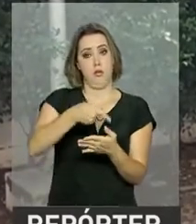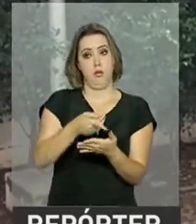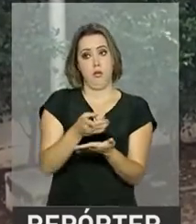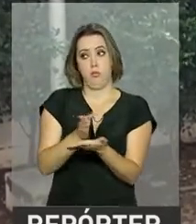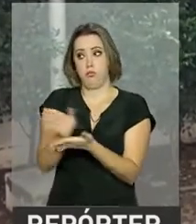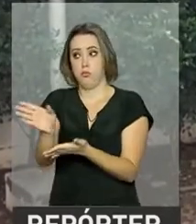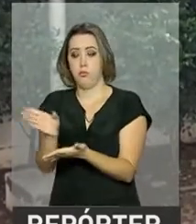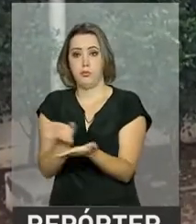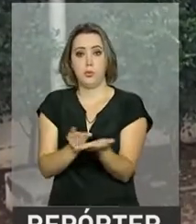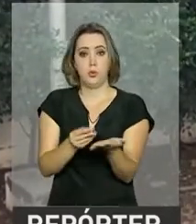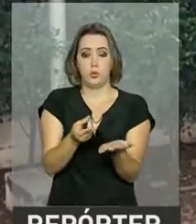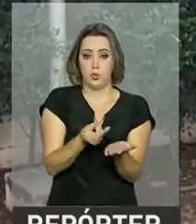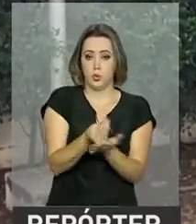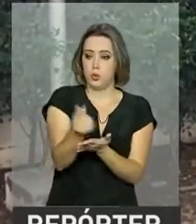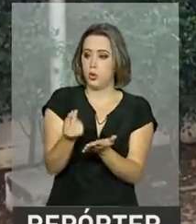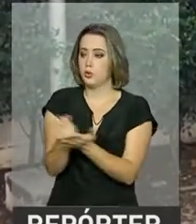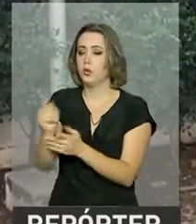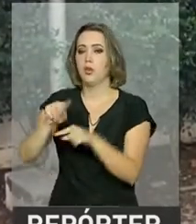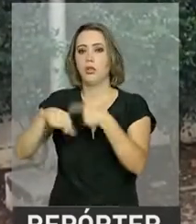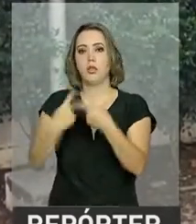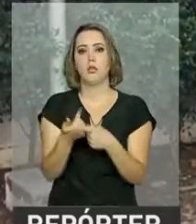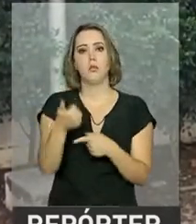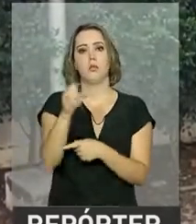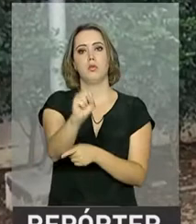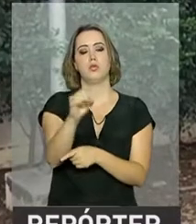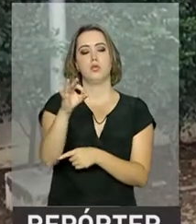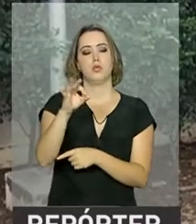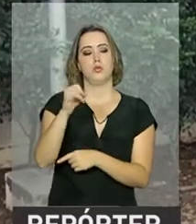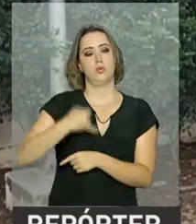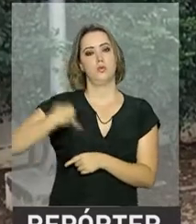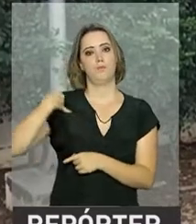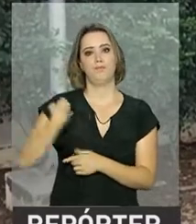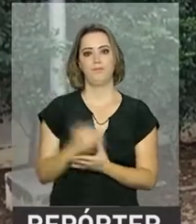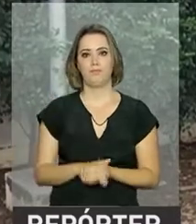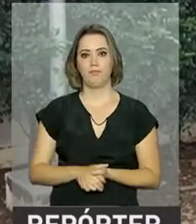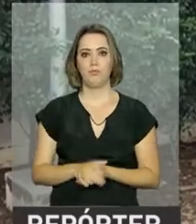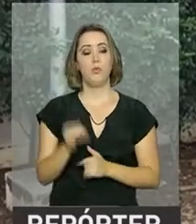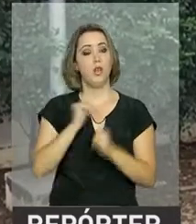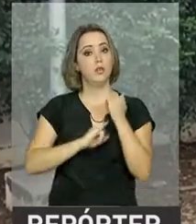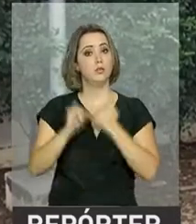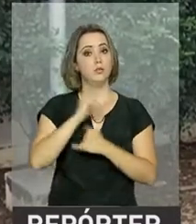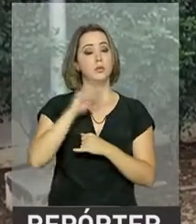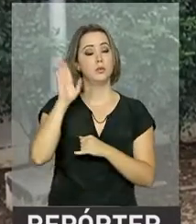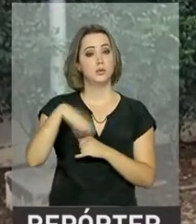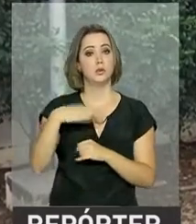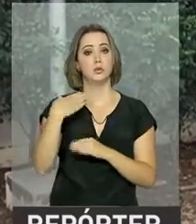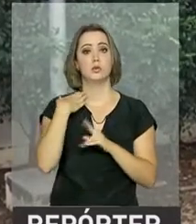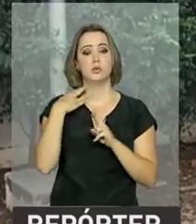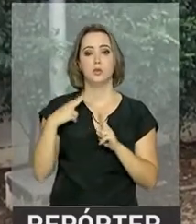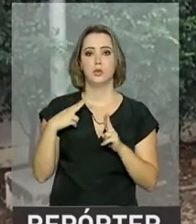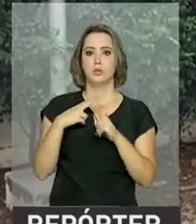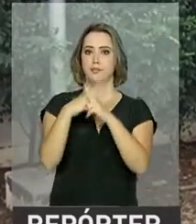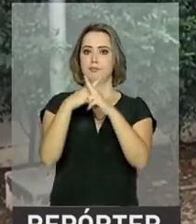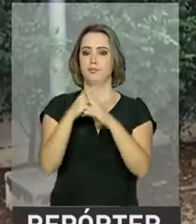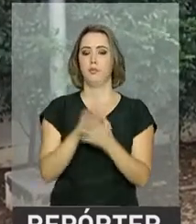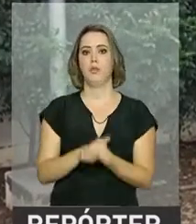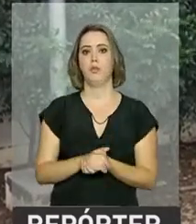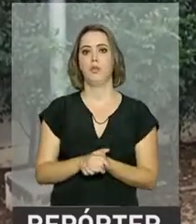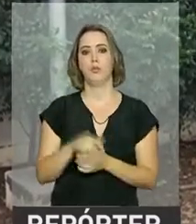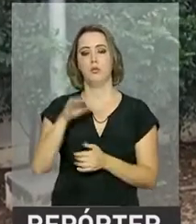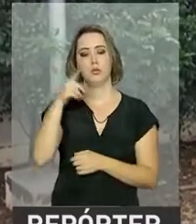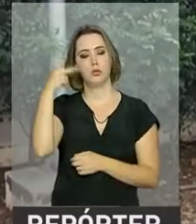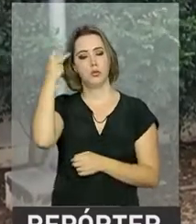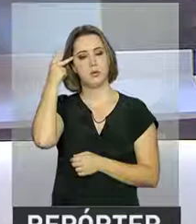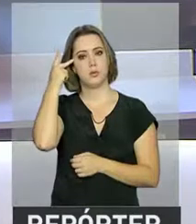dependentes, que só poderão acessá-la após completarem 18 anos. As informações são da Caixa Econômica Federal. De São Paulo, José